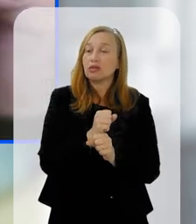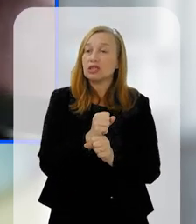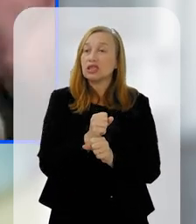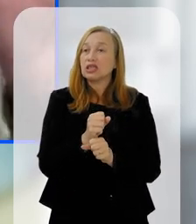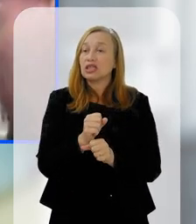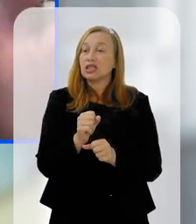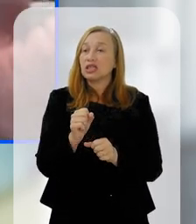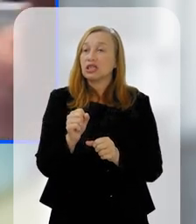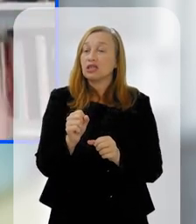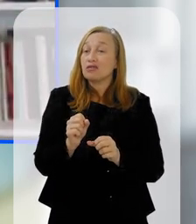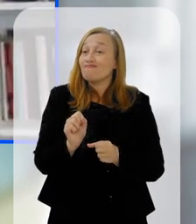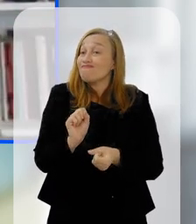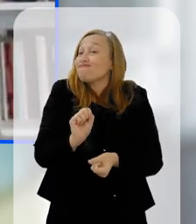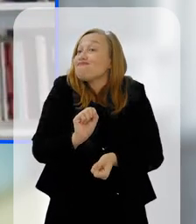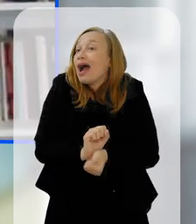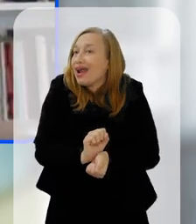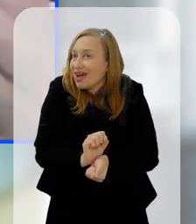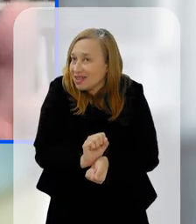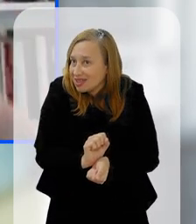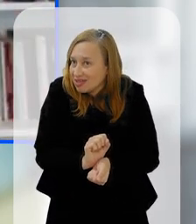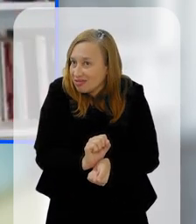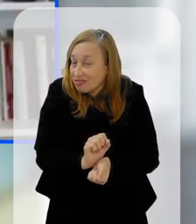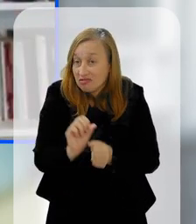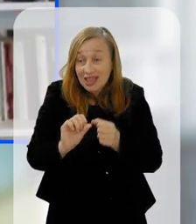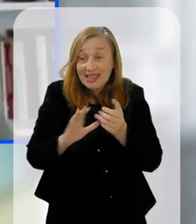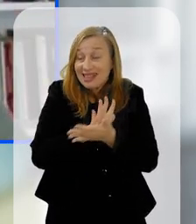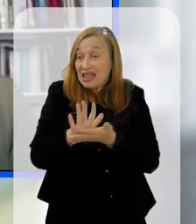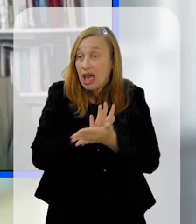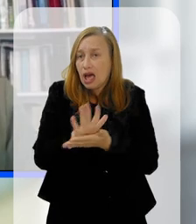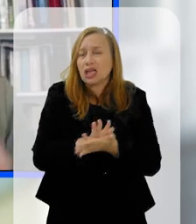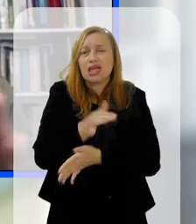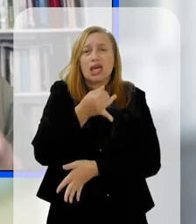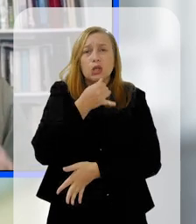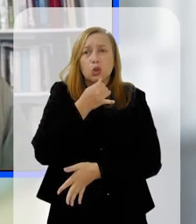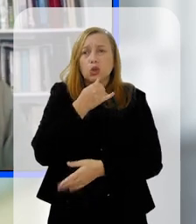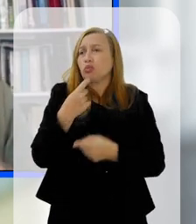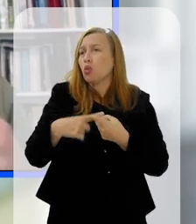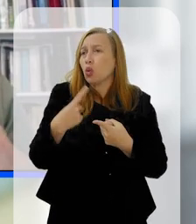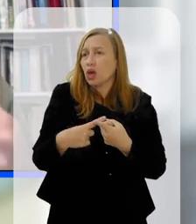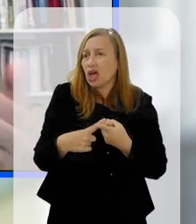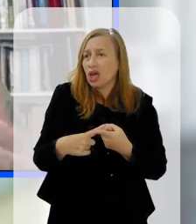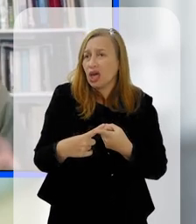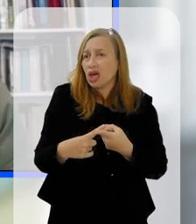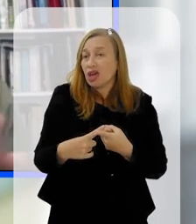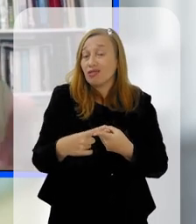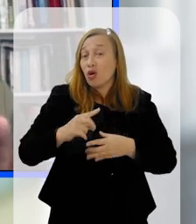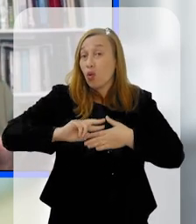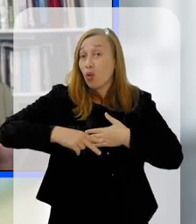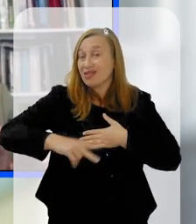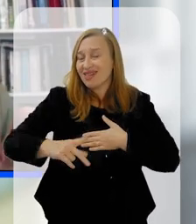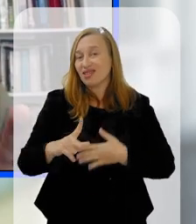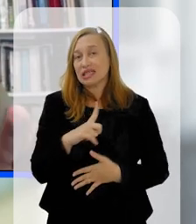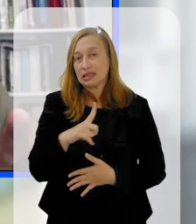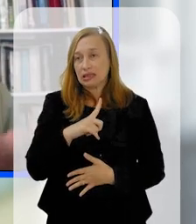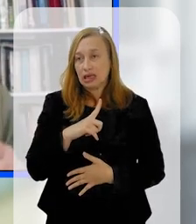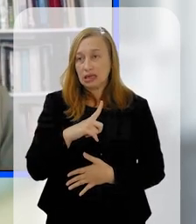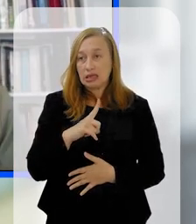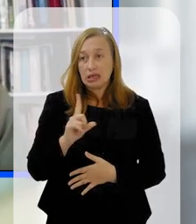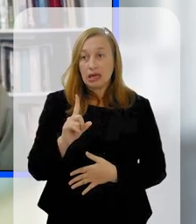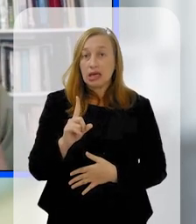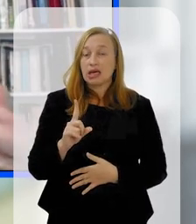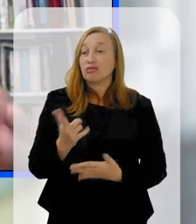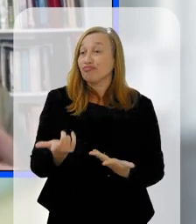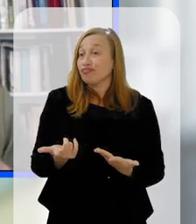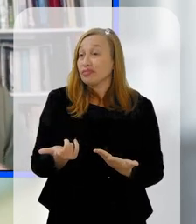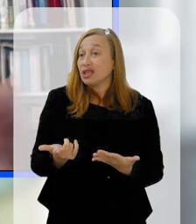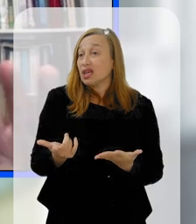de desconstrução. E a desconstrução é uma coisa terrível, porque a desconstrução tem consequências, né,